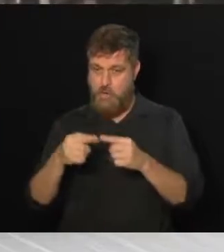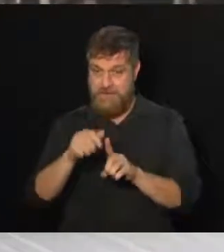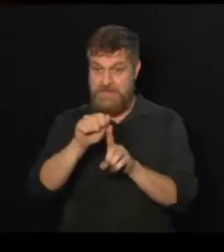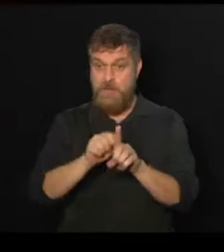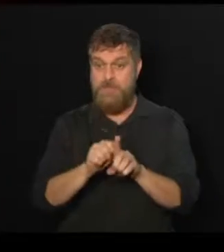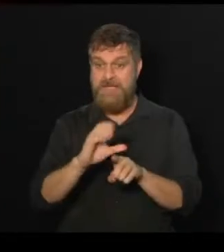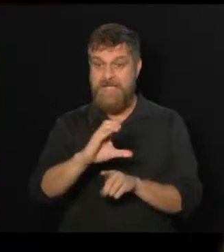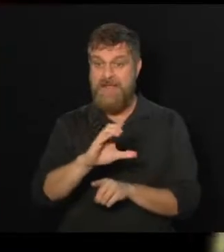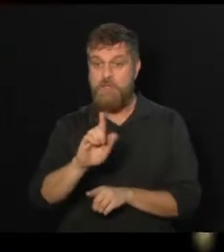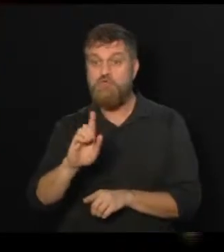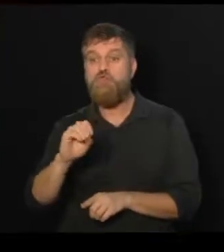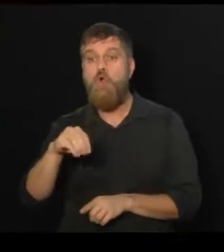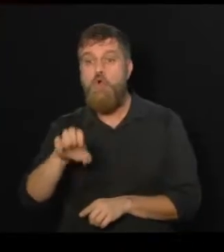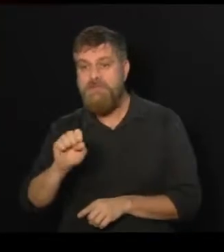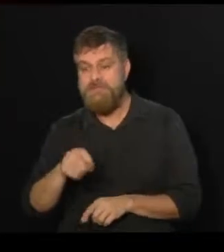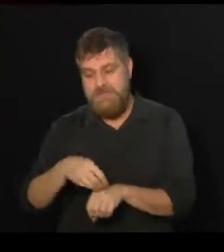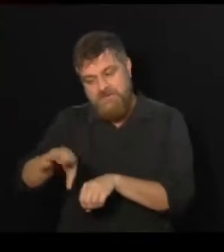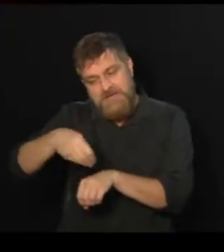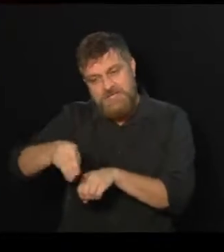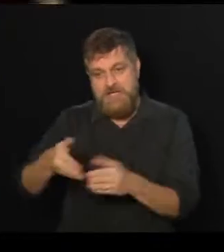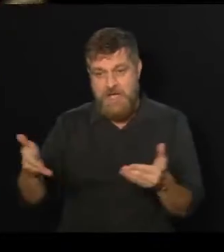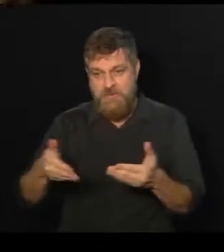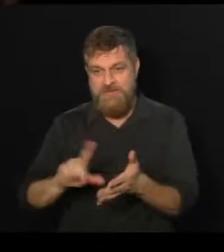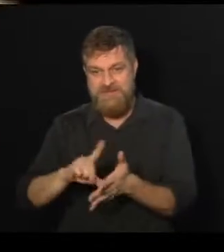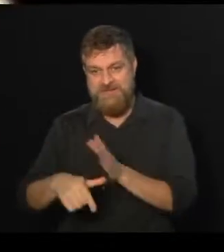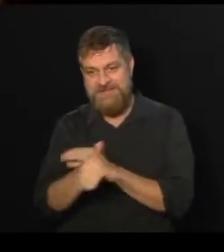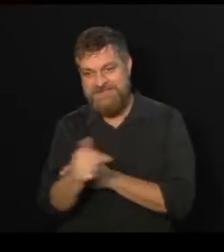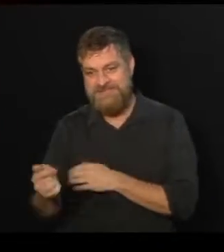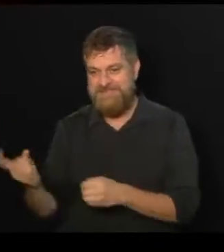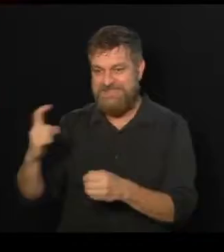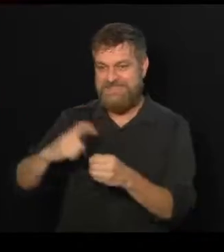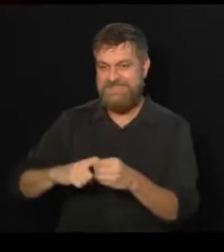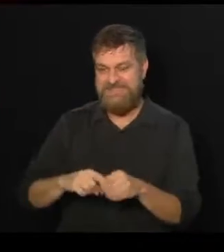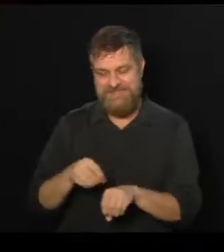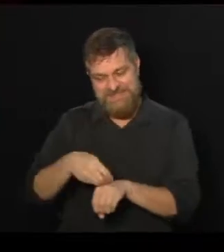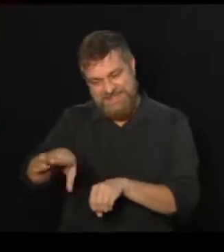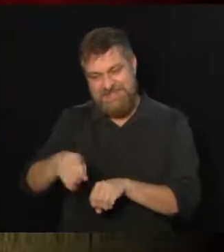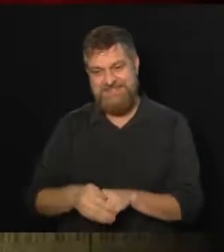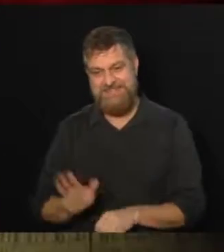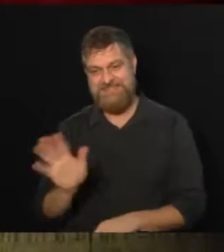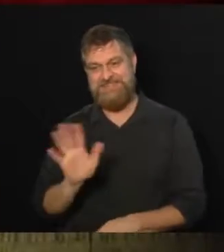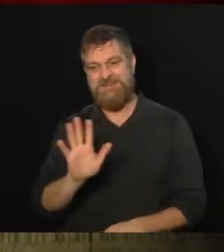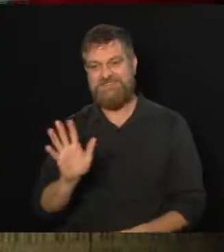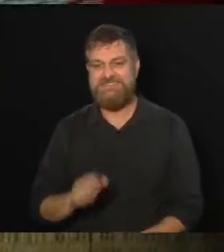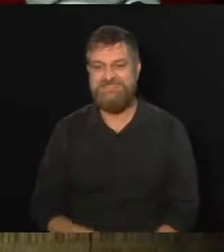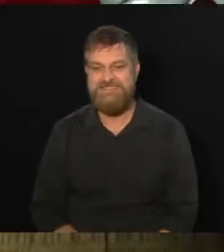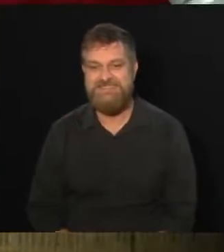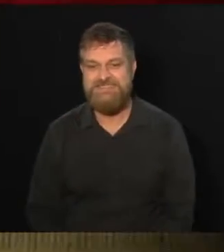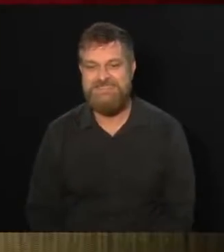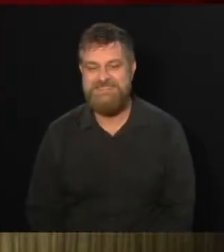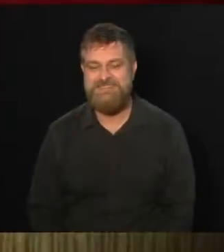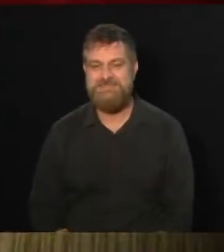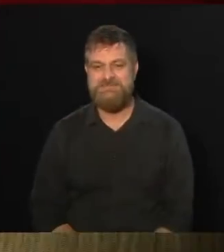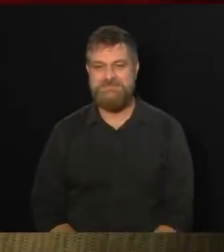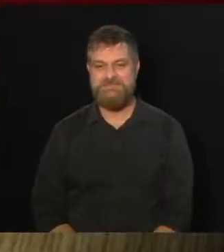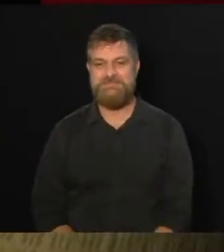Gomes. E essas foram as dicas de hoje. Na próxima semana eu volto com muito mais. Tchau!